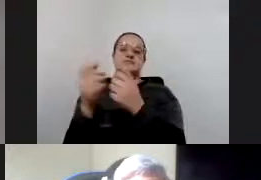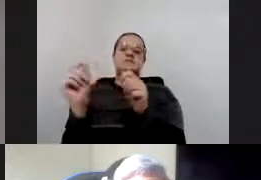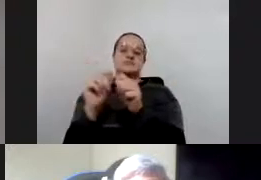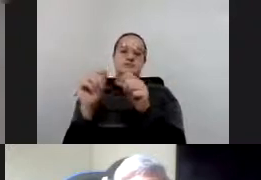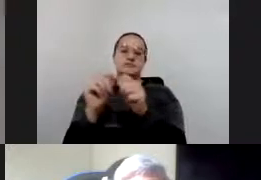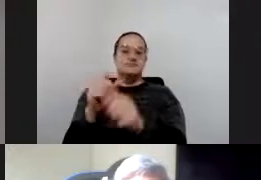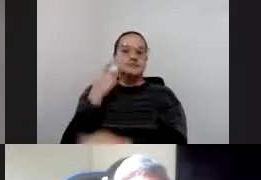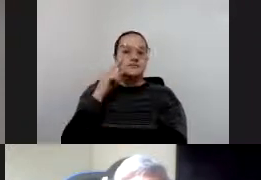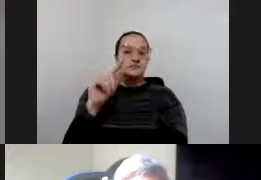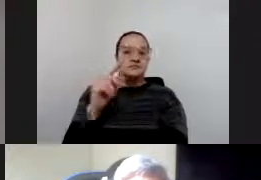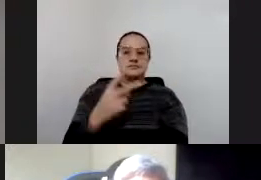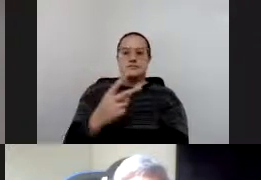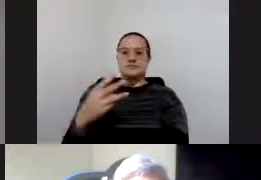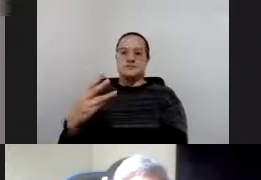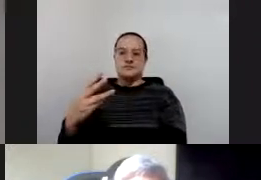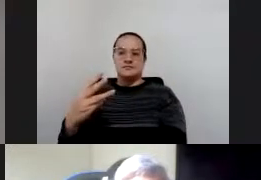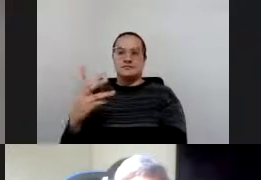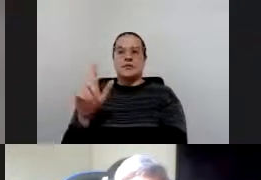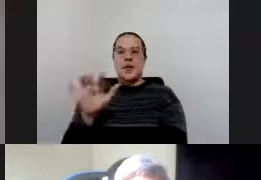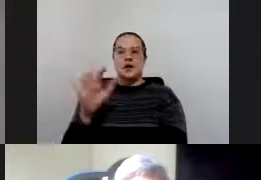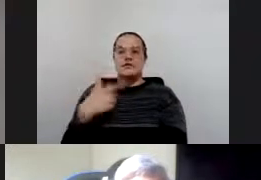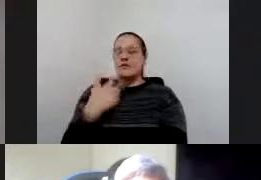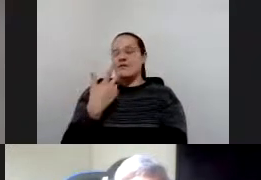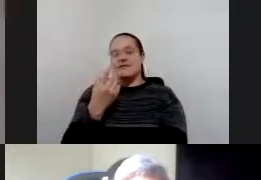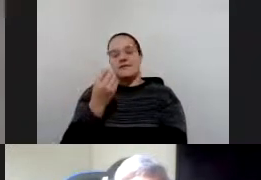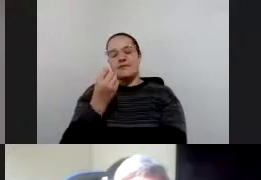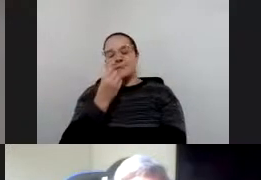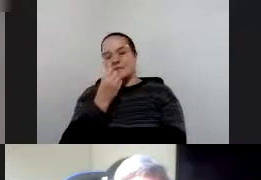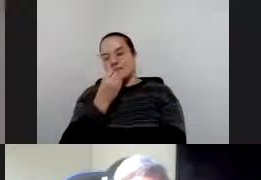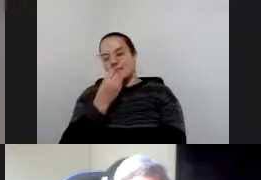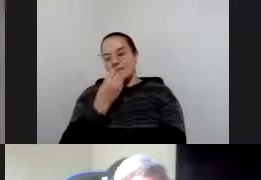23. Era isso que eu queria dizer. Muito obrigado.